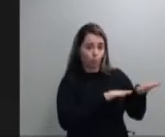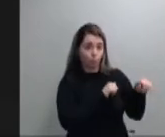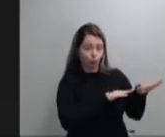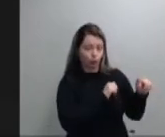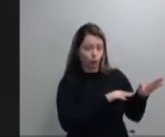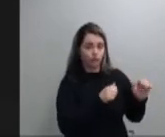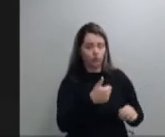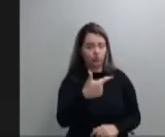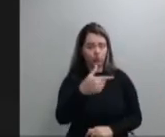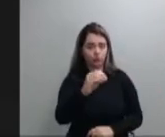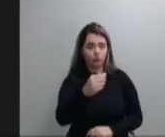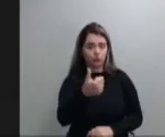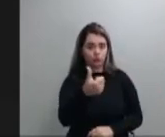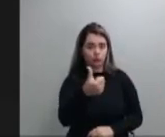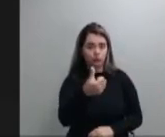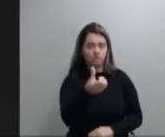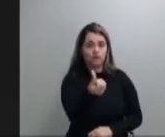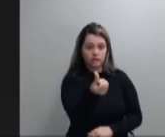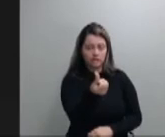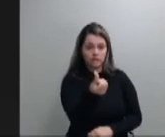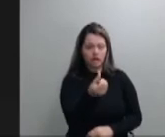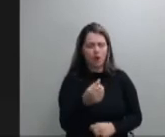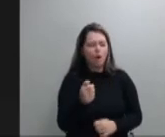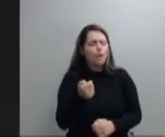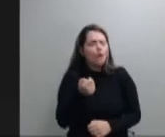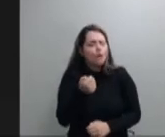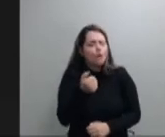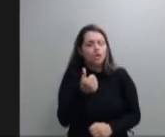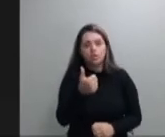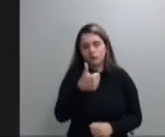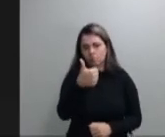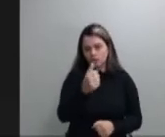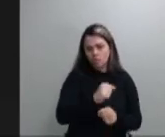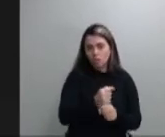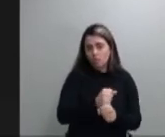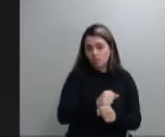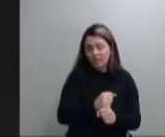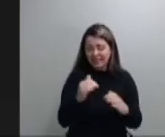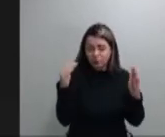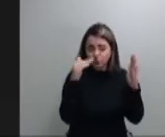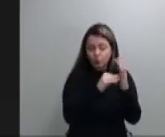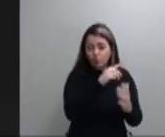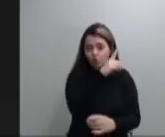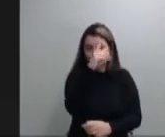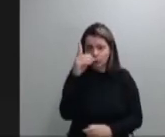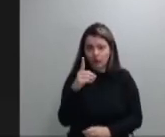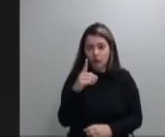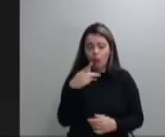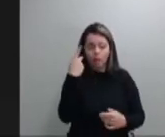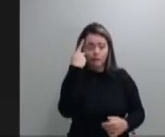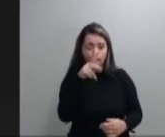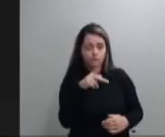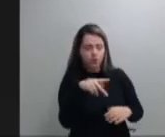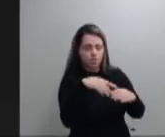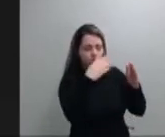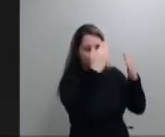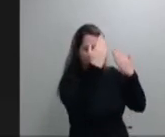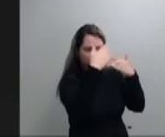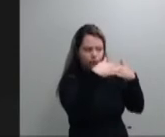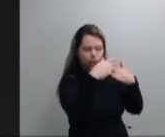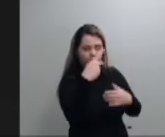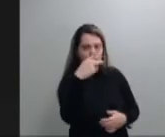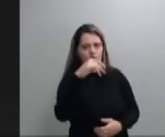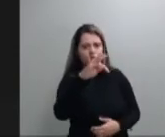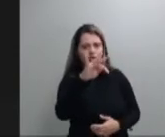quase um ano após a primeira deliberação acerca da data limite para aquisição dos títulos a comissão do concurso em uma